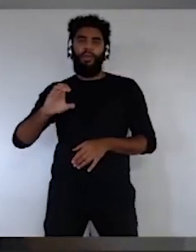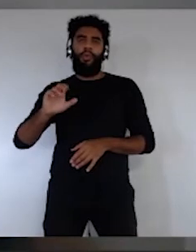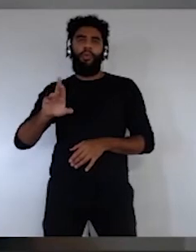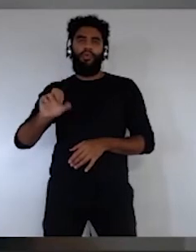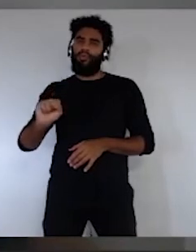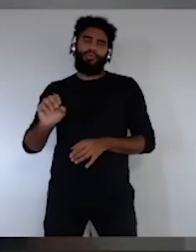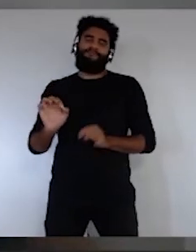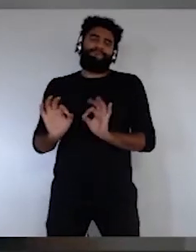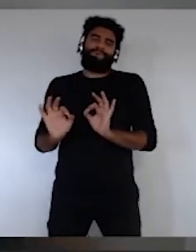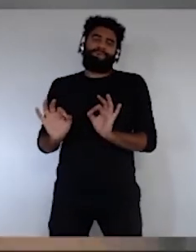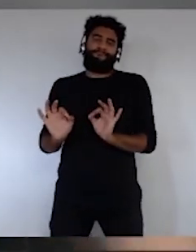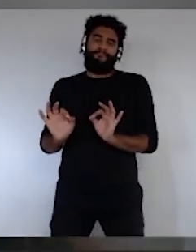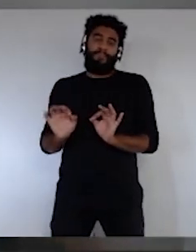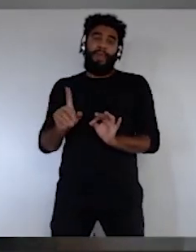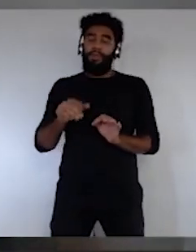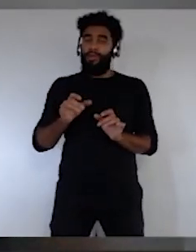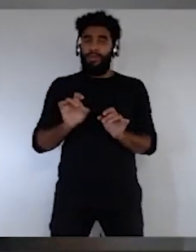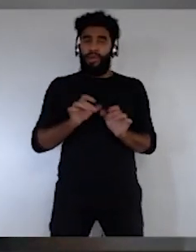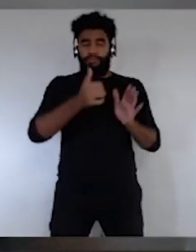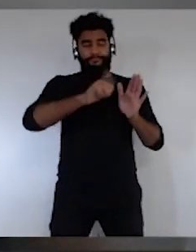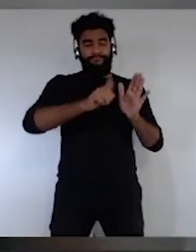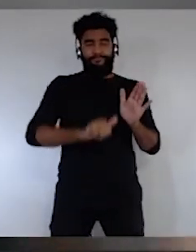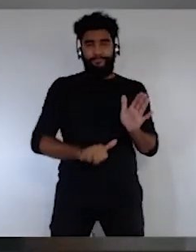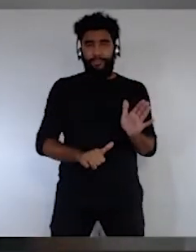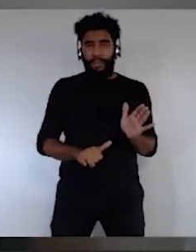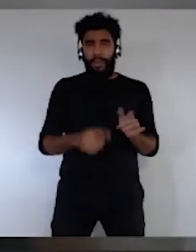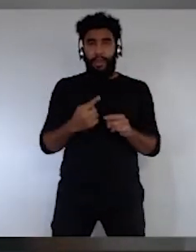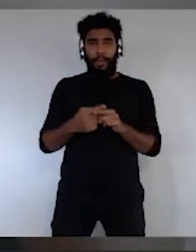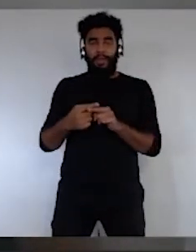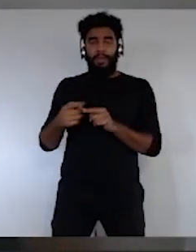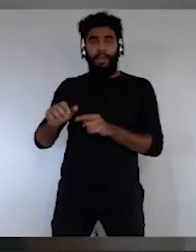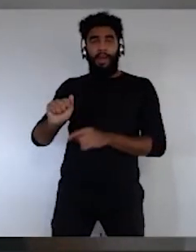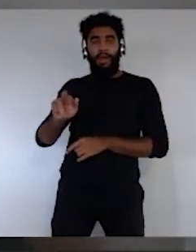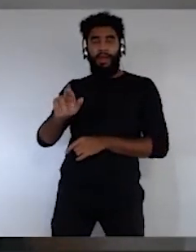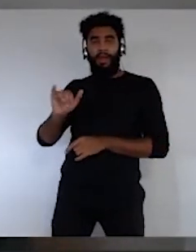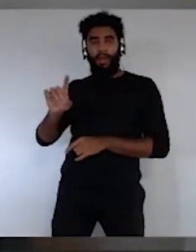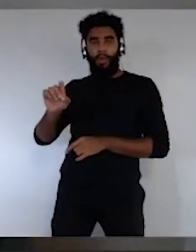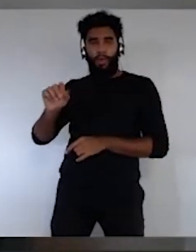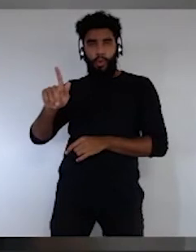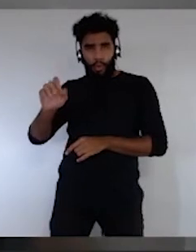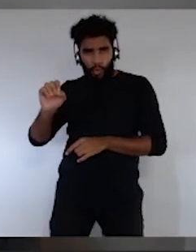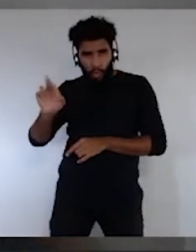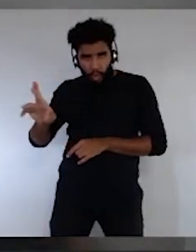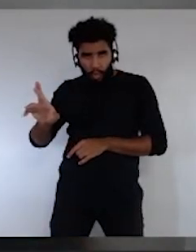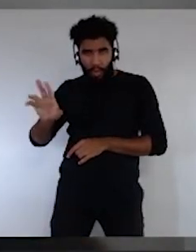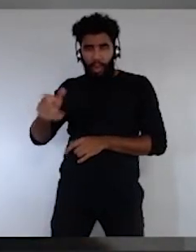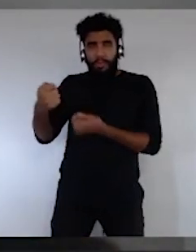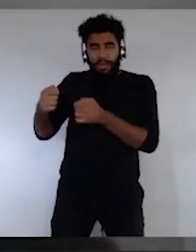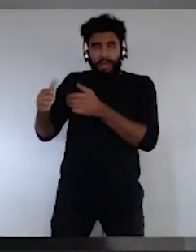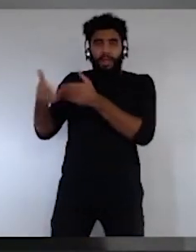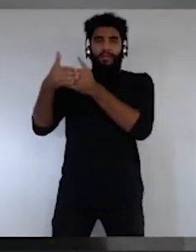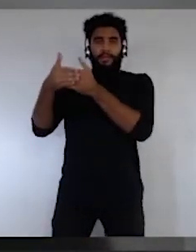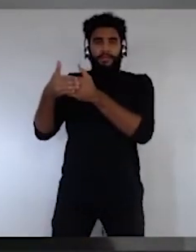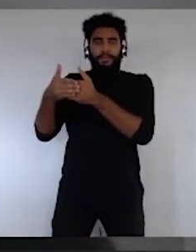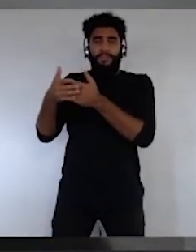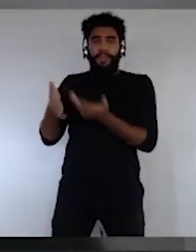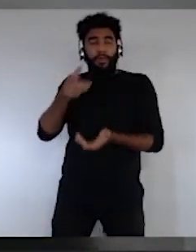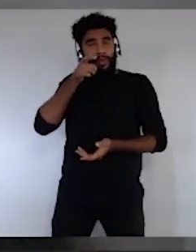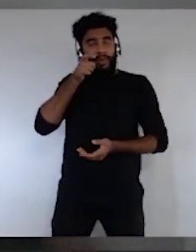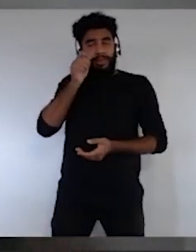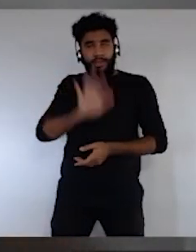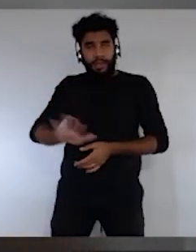julgado. Você pode atacar pela ação revisional especial, que é o sucedâneo do recurso especial. ação revisional extraordinária, que é o sucedâneo do